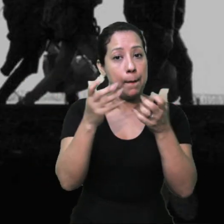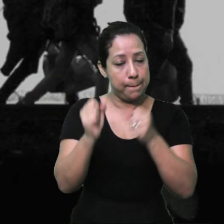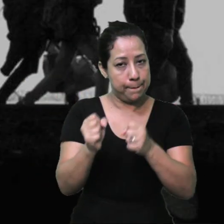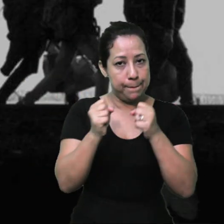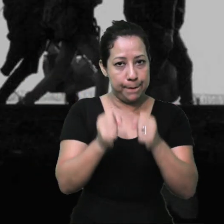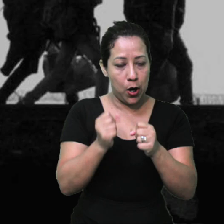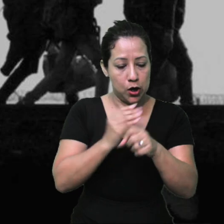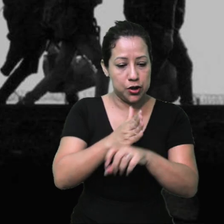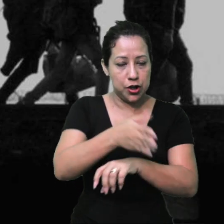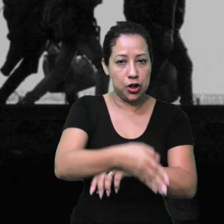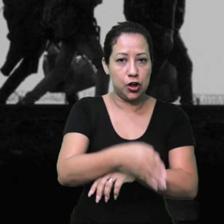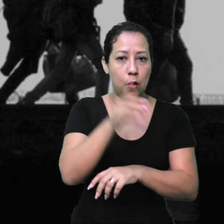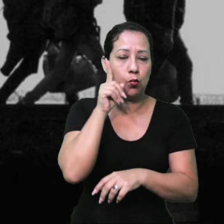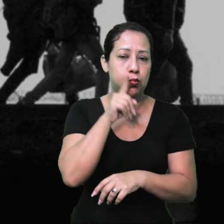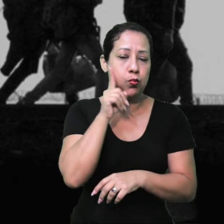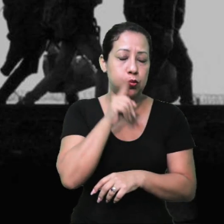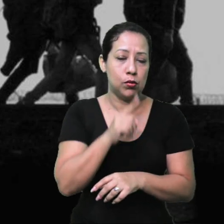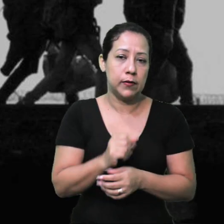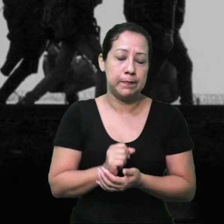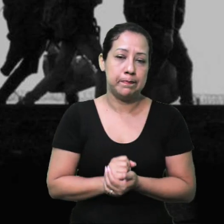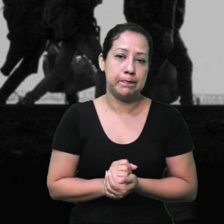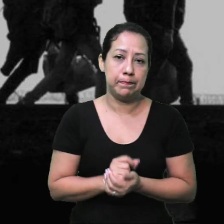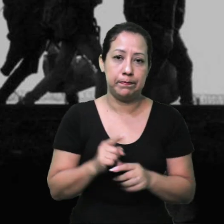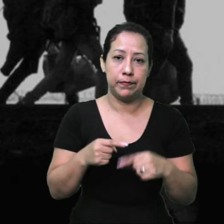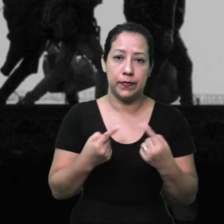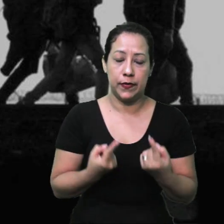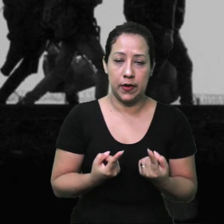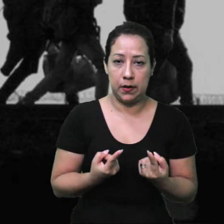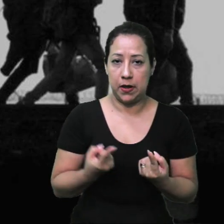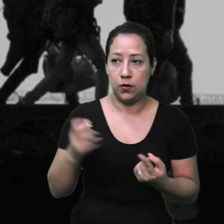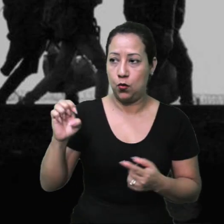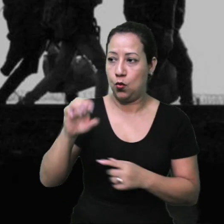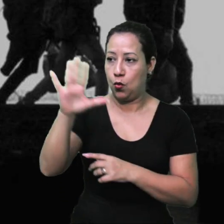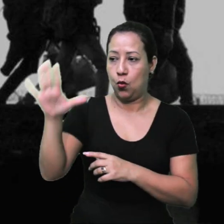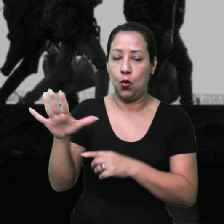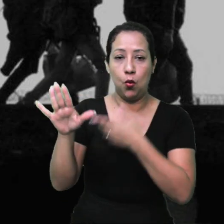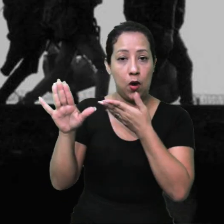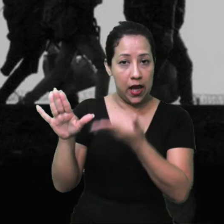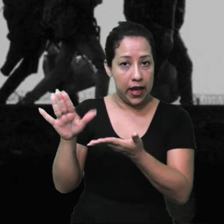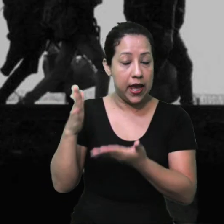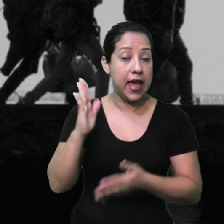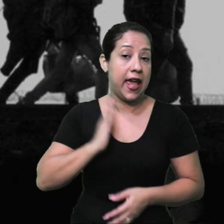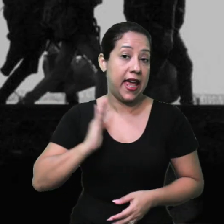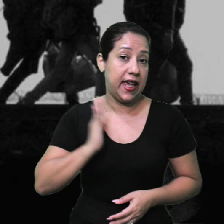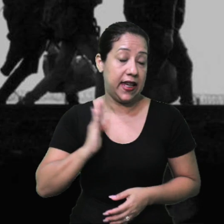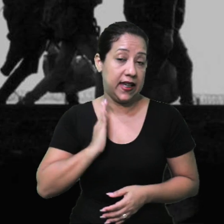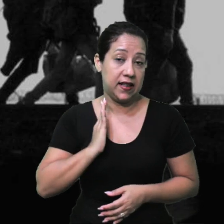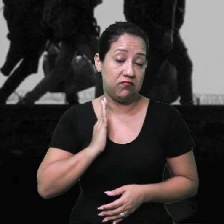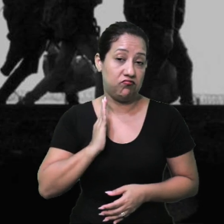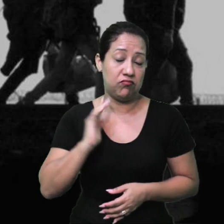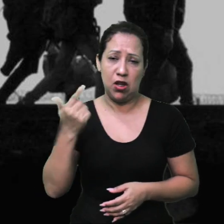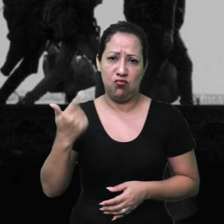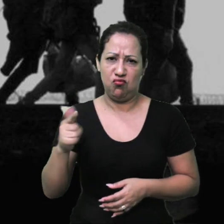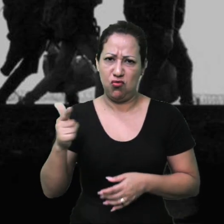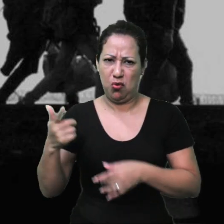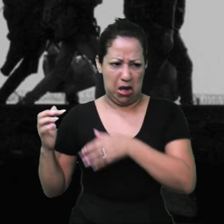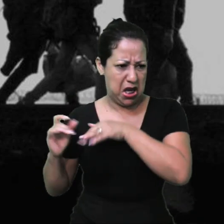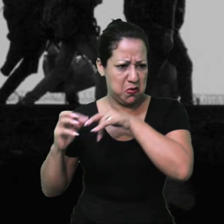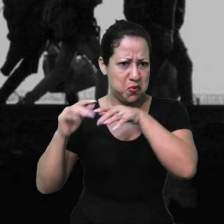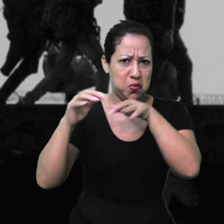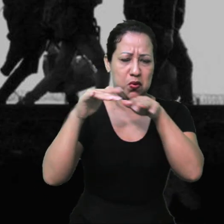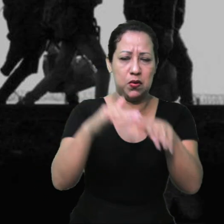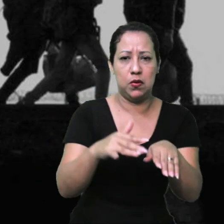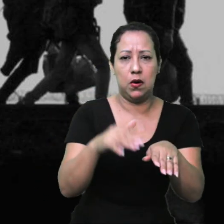Portanto, se é um continente considerado rico, nós não vamos ter essa grande migração para os Estados Unidos. Até